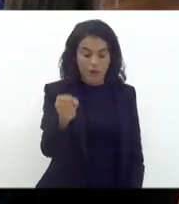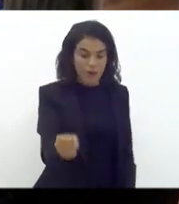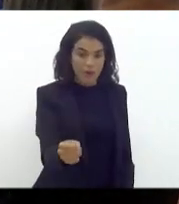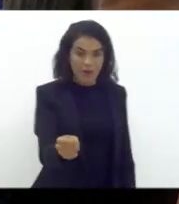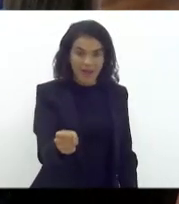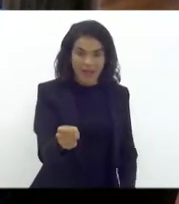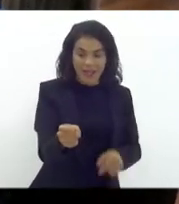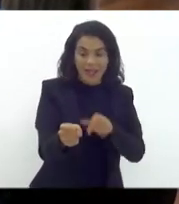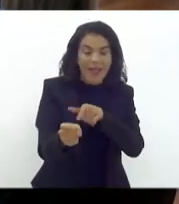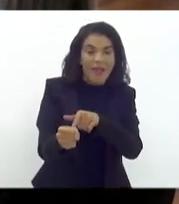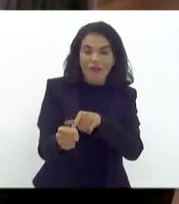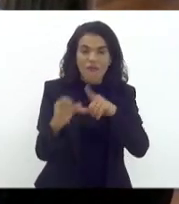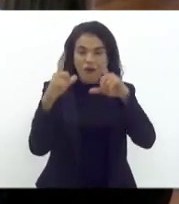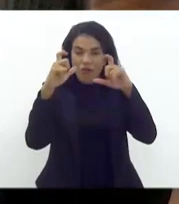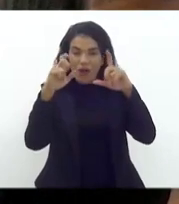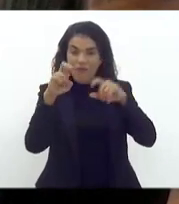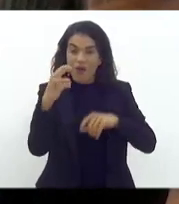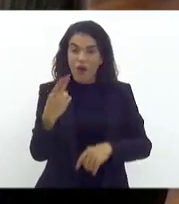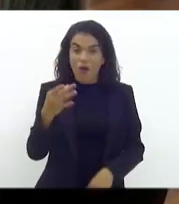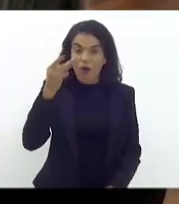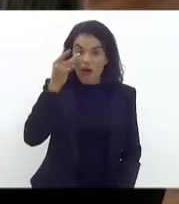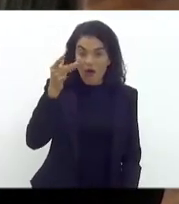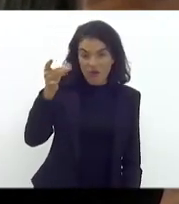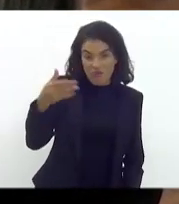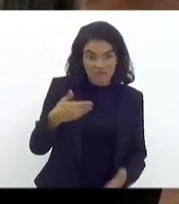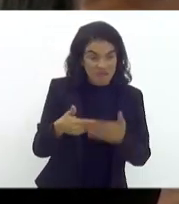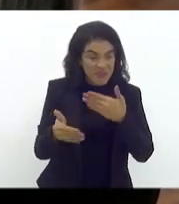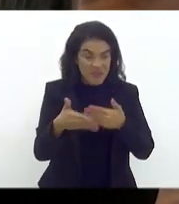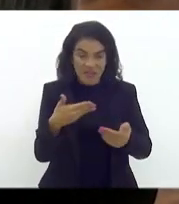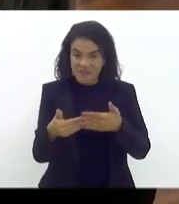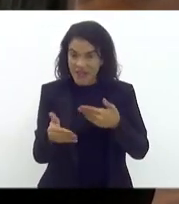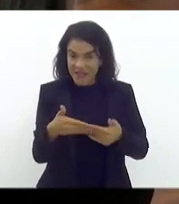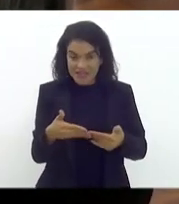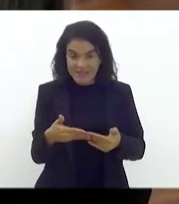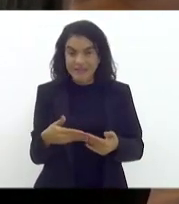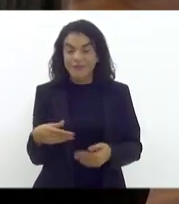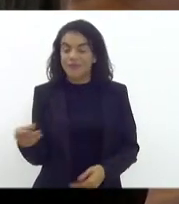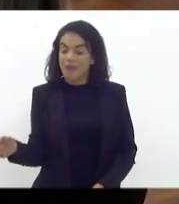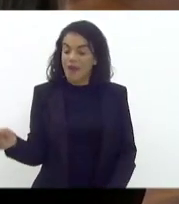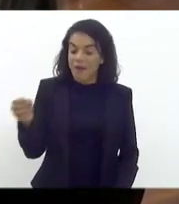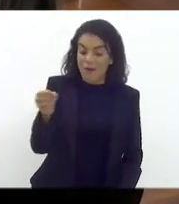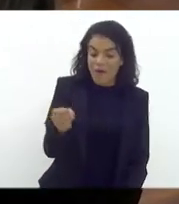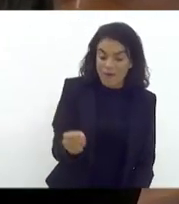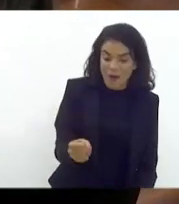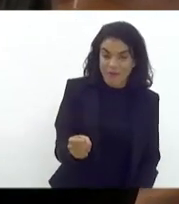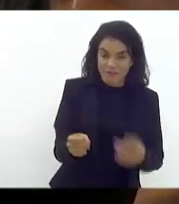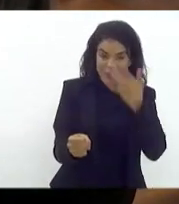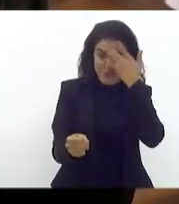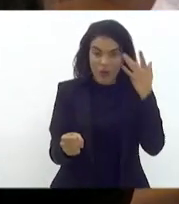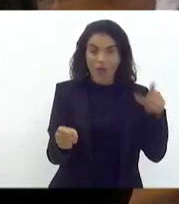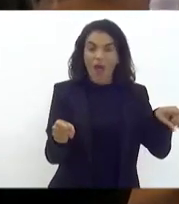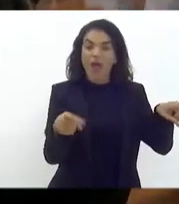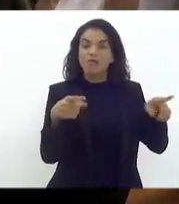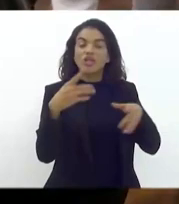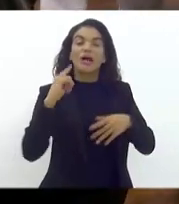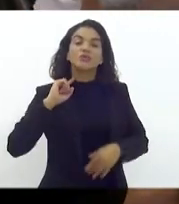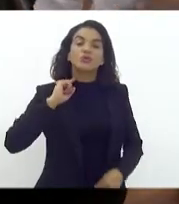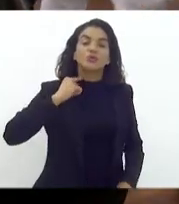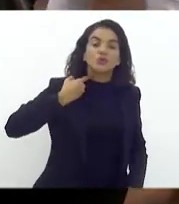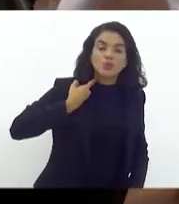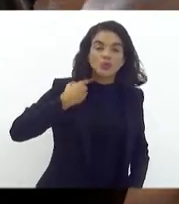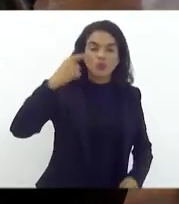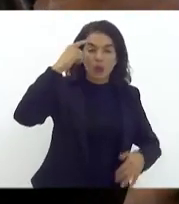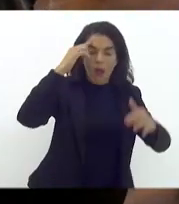seja em fotografia ou presencial tanto faz eu já estou contaminando a memória dessa